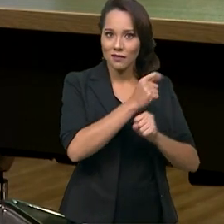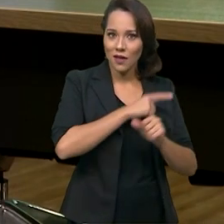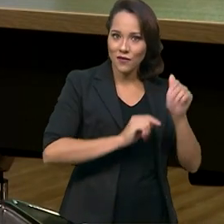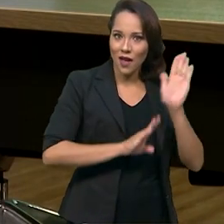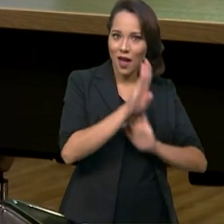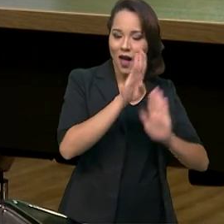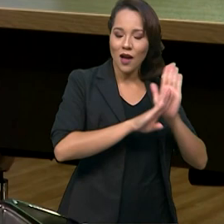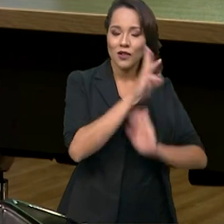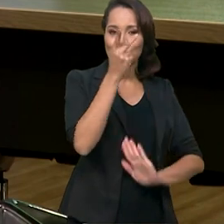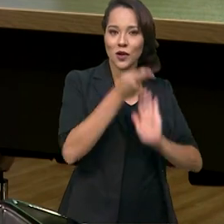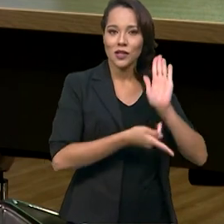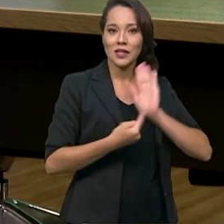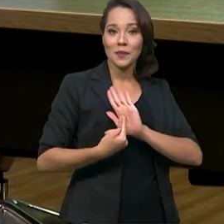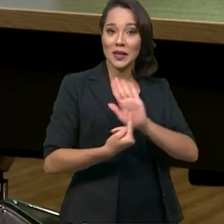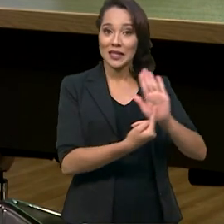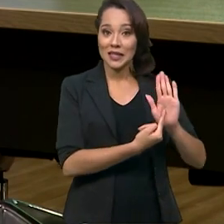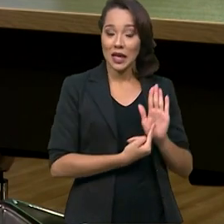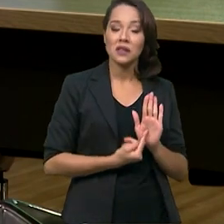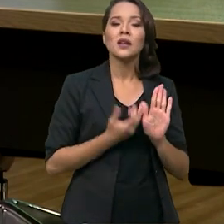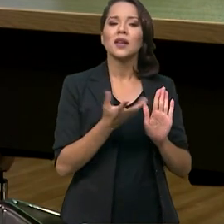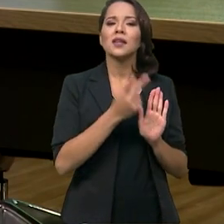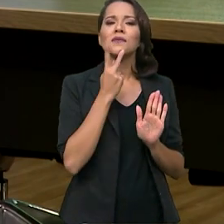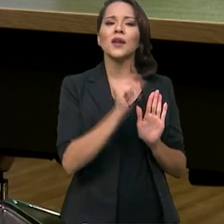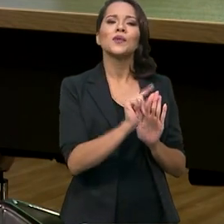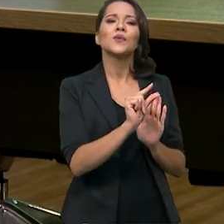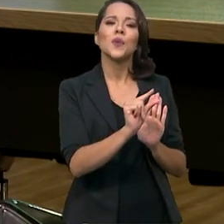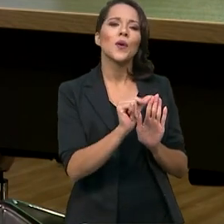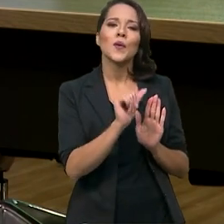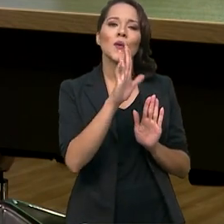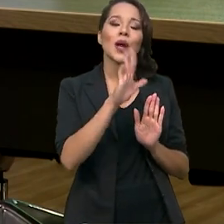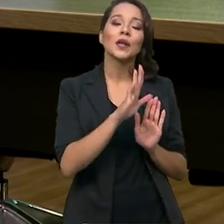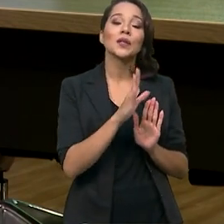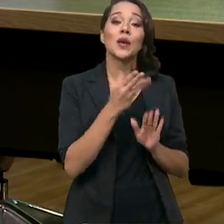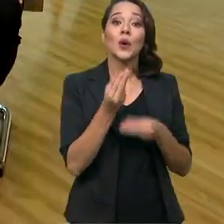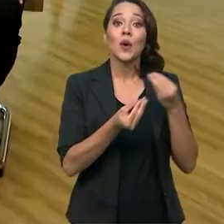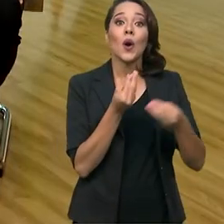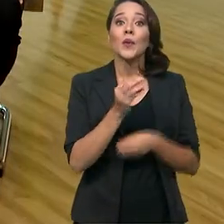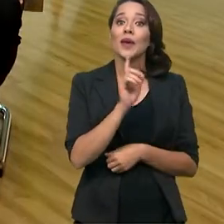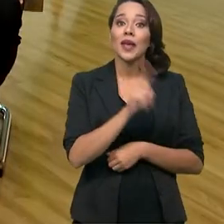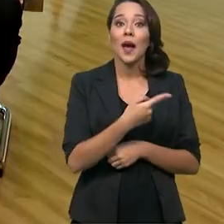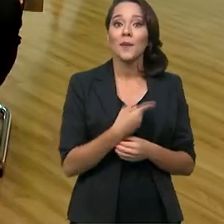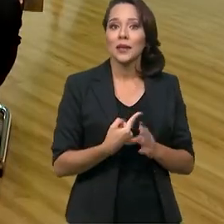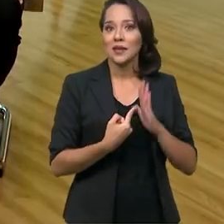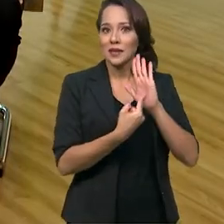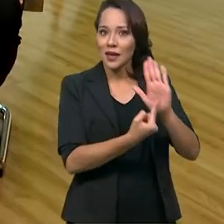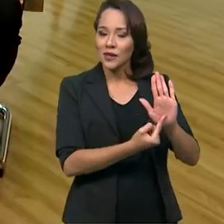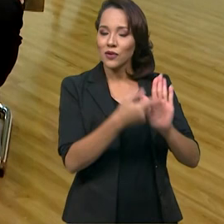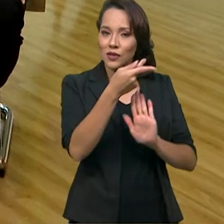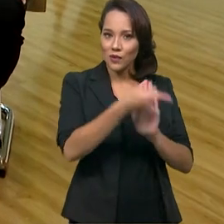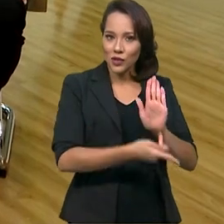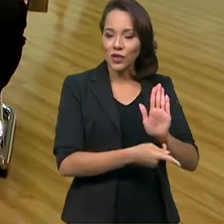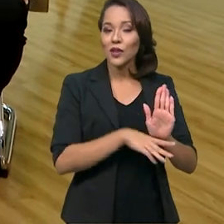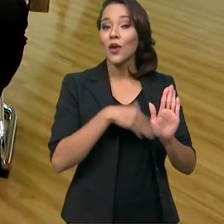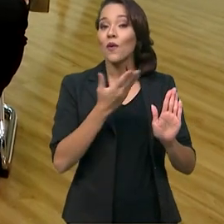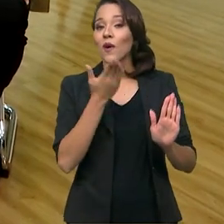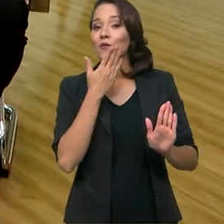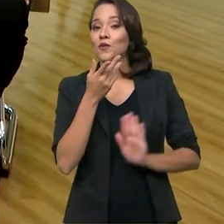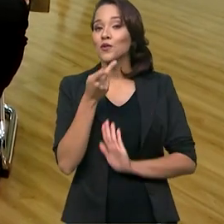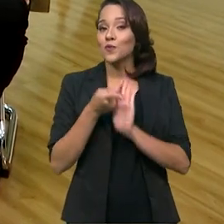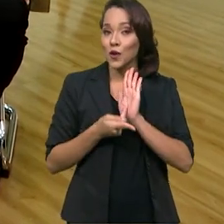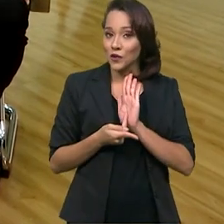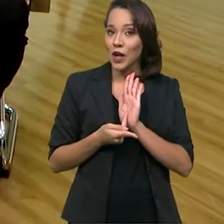recorde de projetos apresentados, né? Eu queria que o senhor falasse um pouco sobre isso e como é que é a apresentação desses projetos, que tipo de